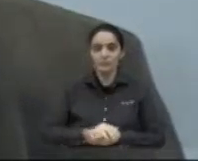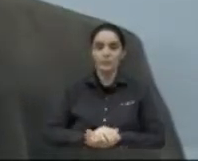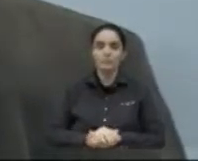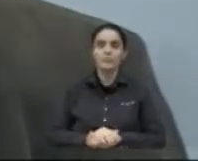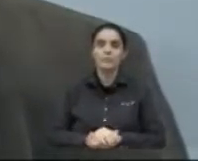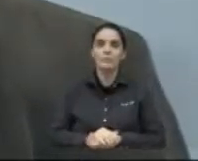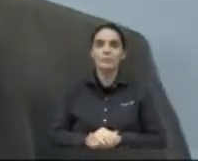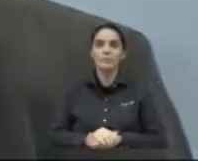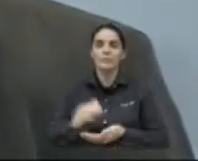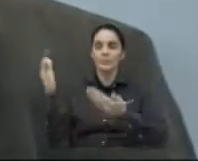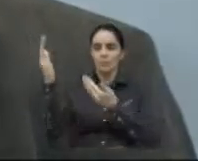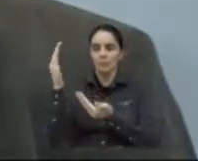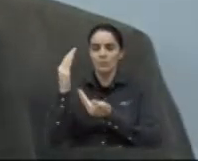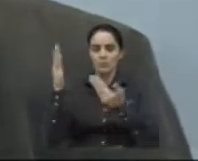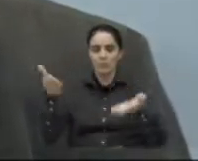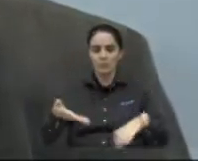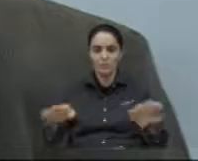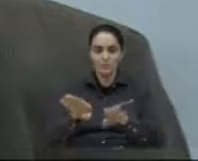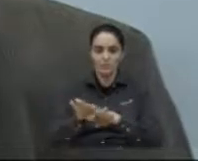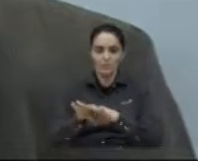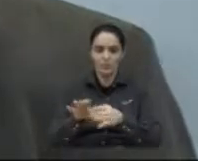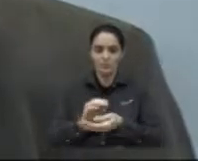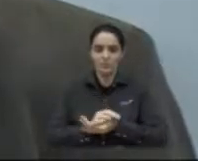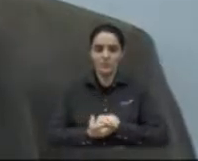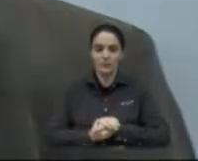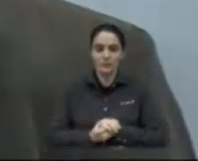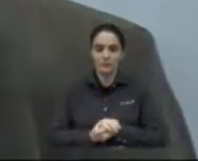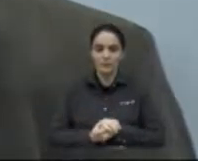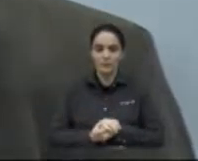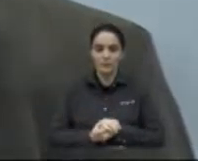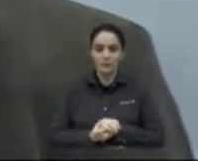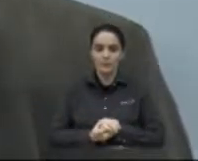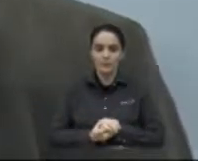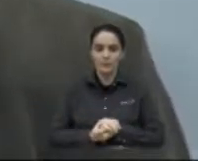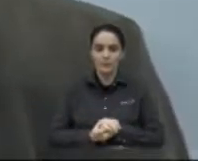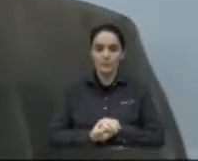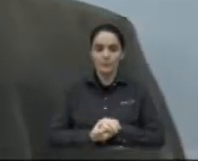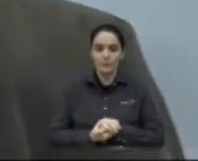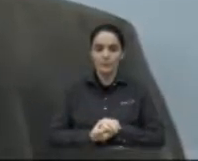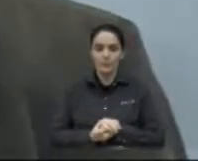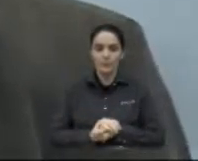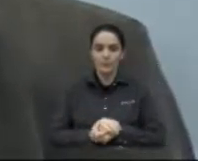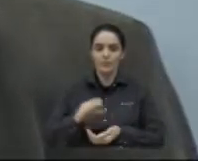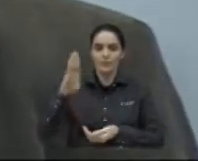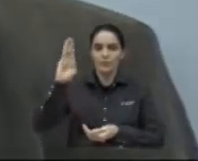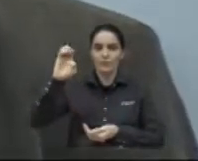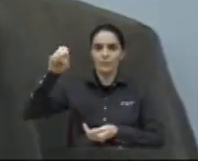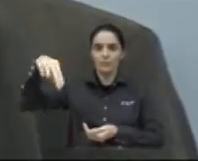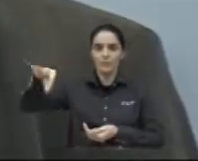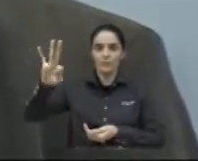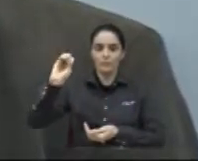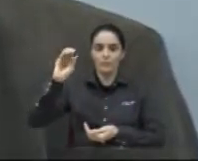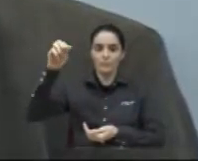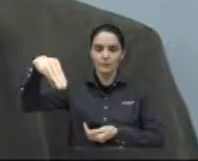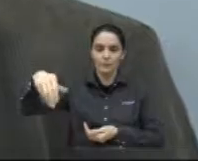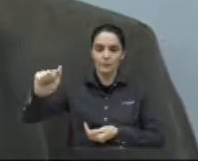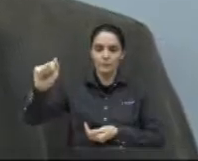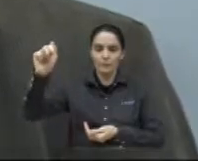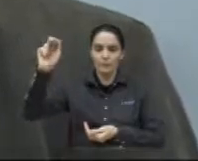nós homenageamos aqui também nessa noite. E por último, o seu Bento Marques da Cruz. Ele